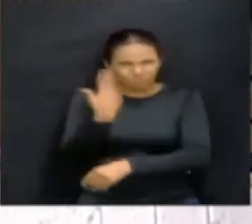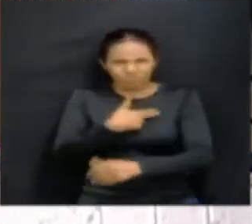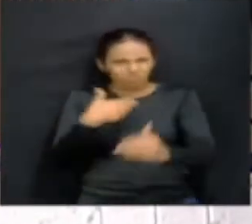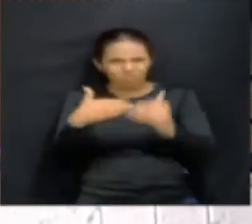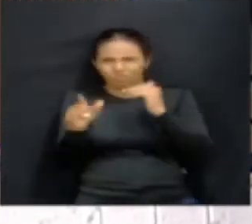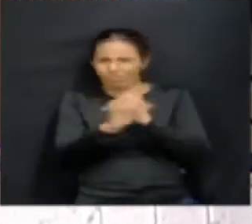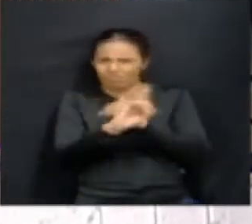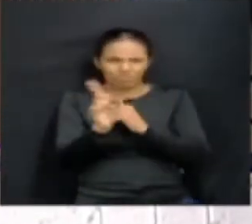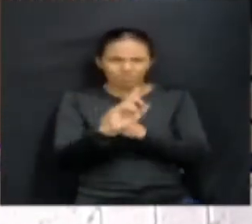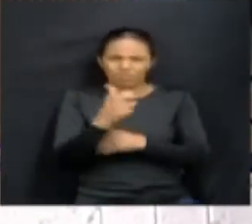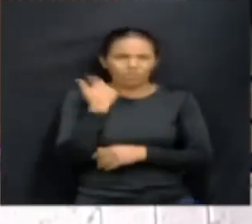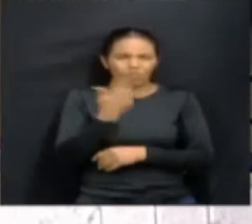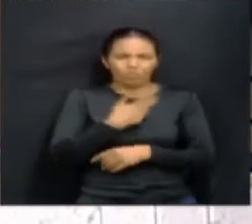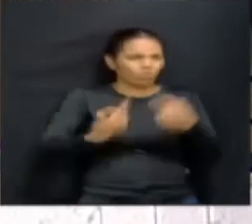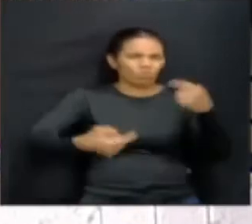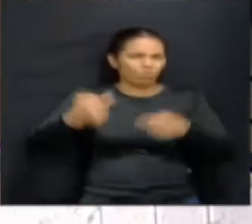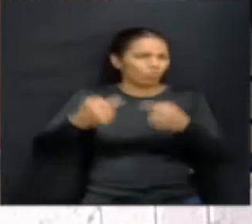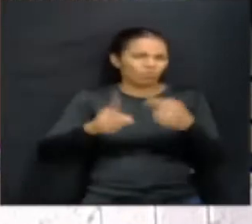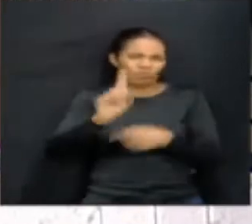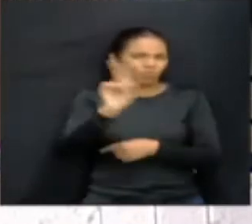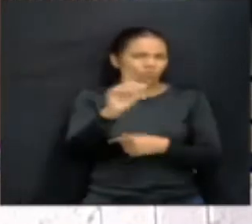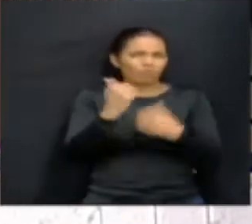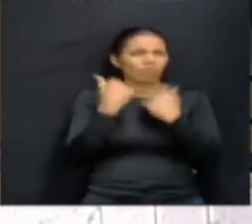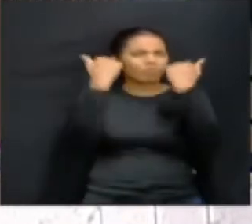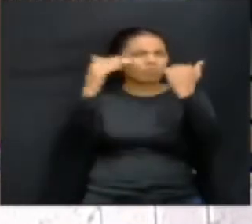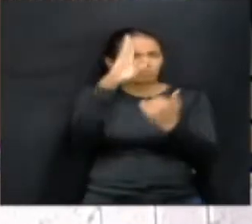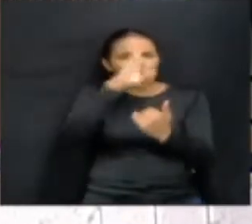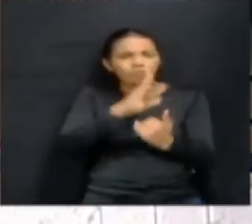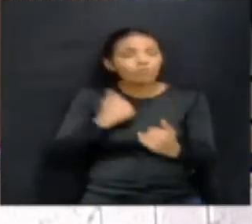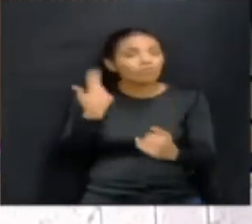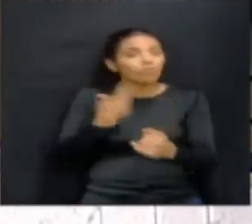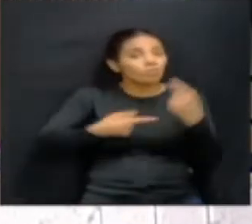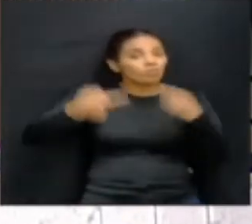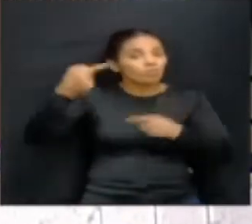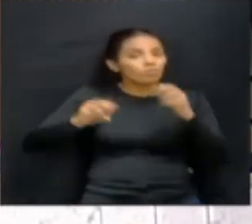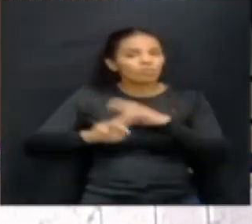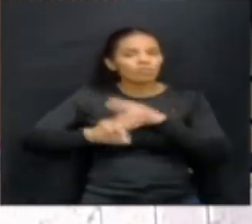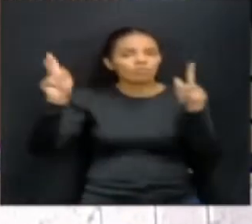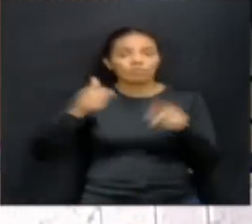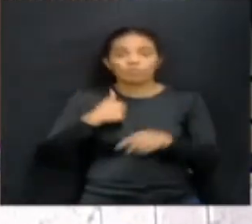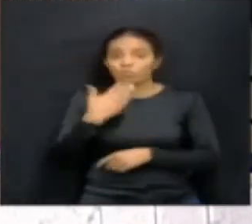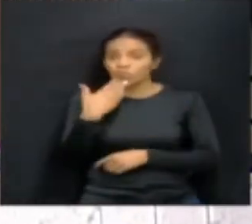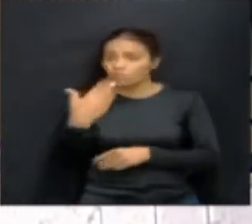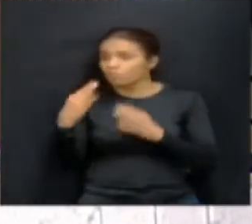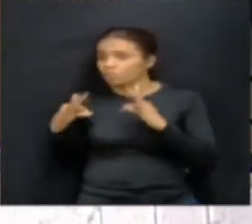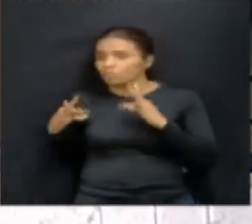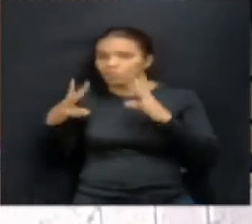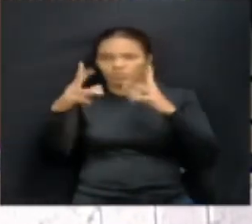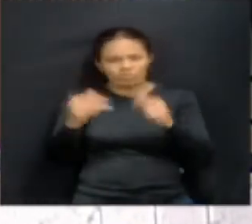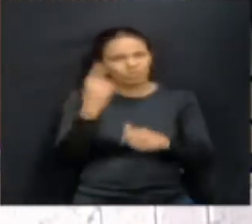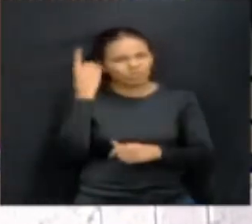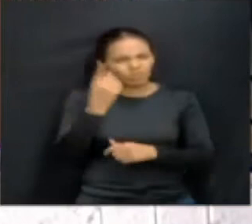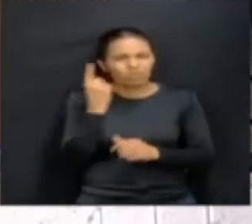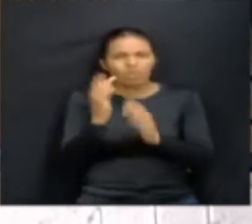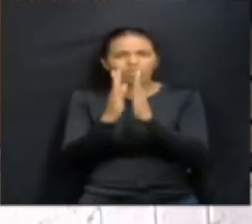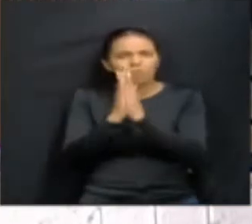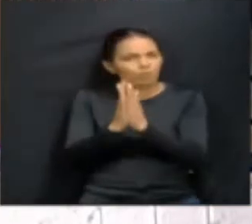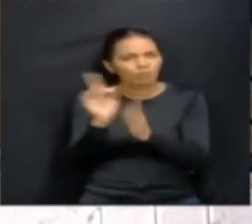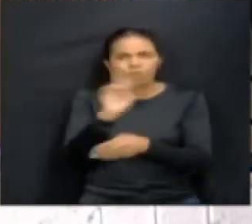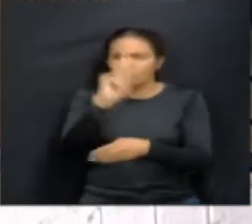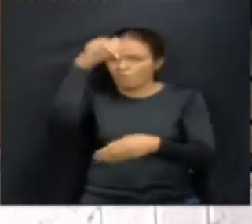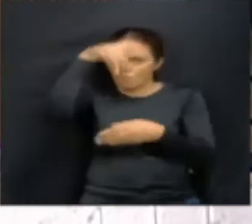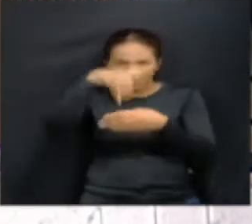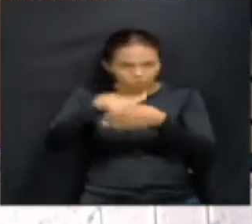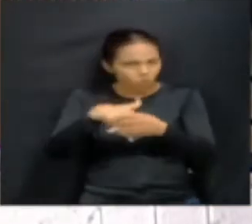Não foi isso que a gente discutiu e um monte de audiência eu tô fazendo uma pela vocês não vamos votar